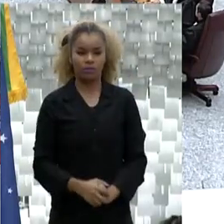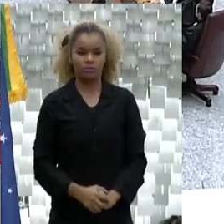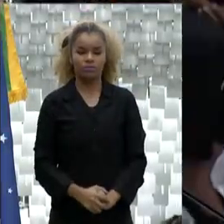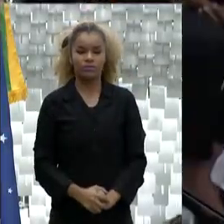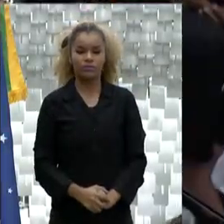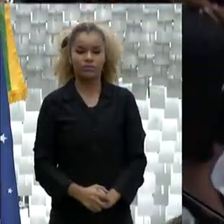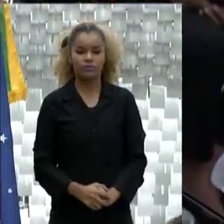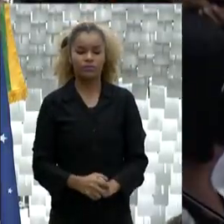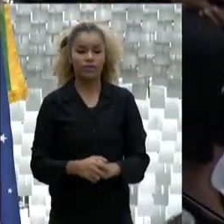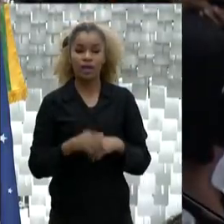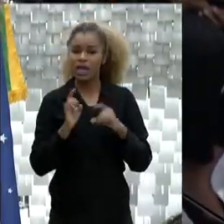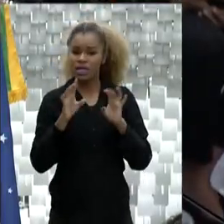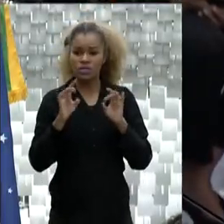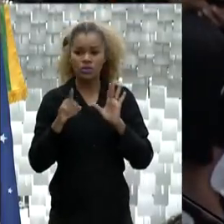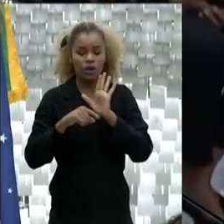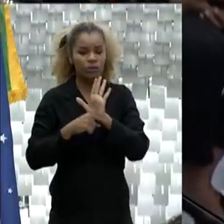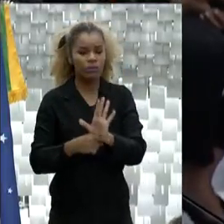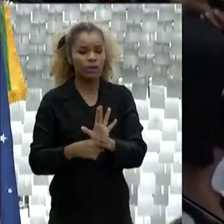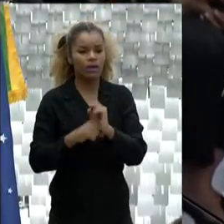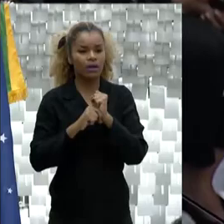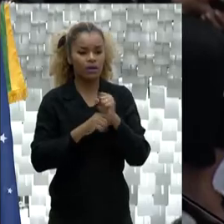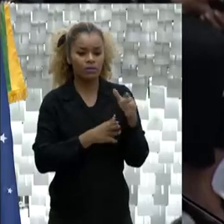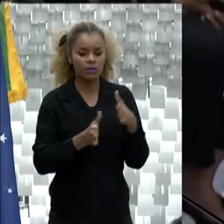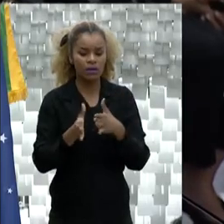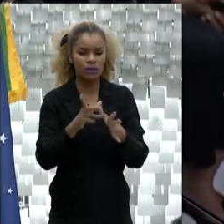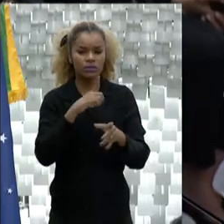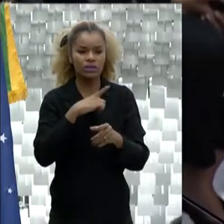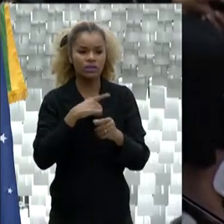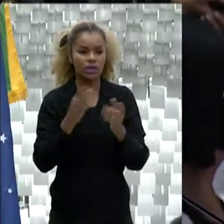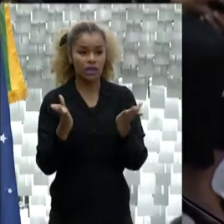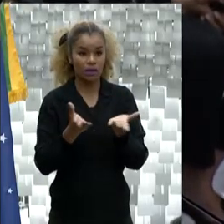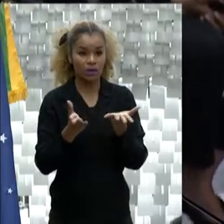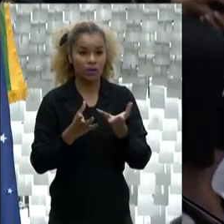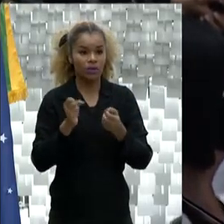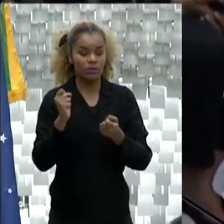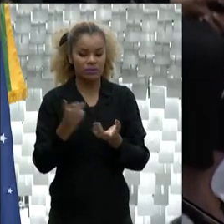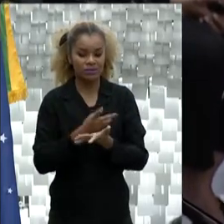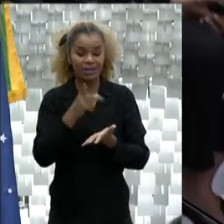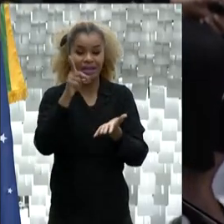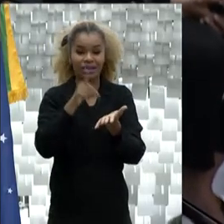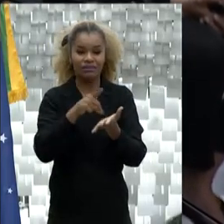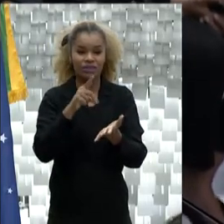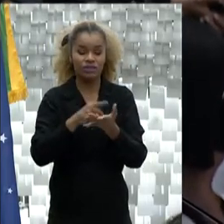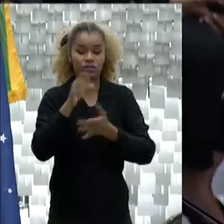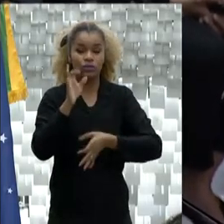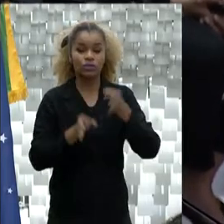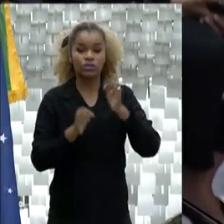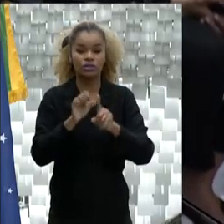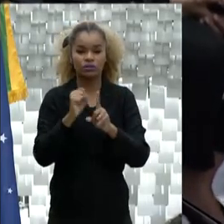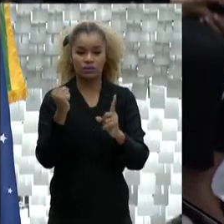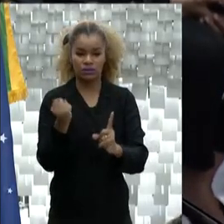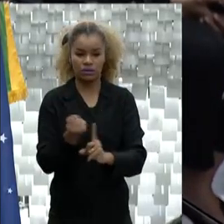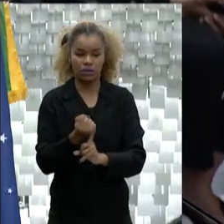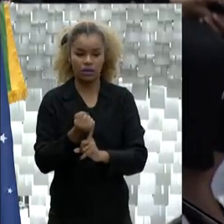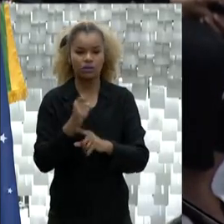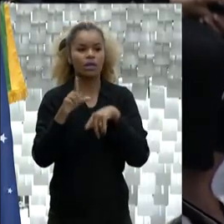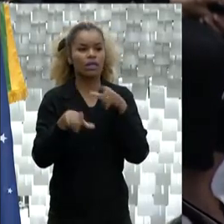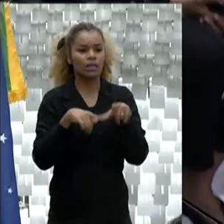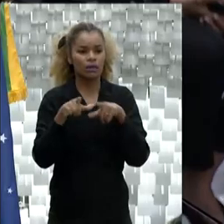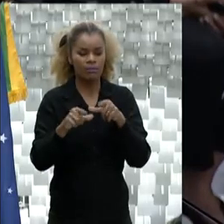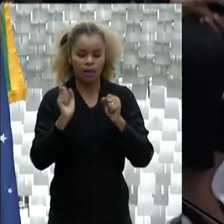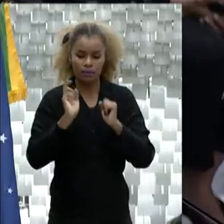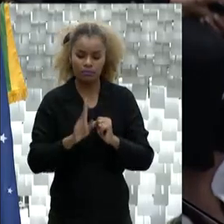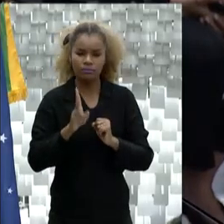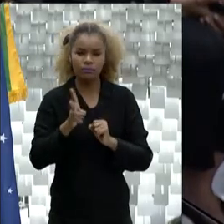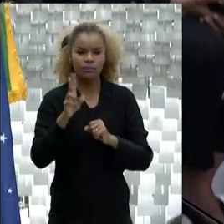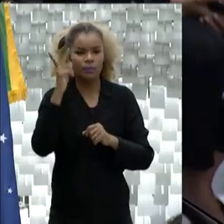Basta acompanhar o rastro que tem deixado de efetiva justiça social, de trabalho incessante